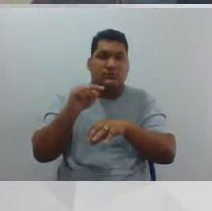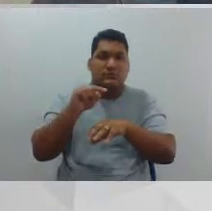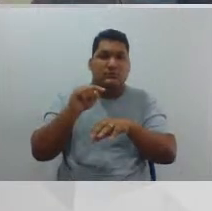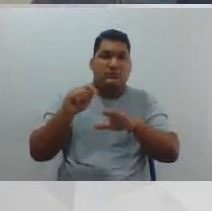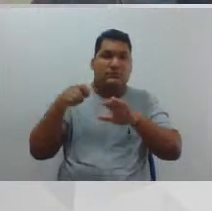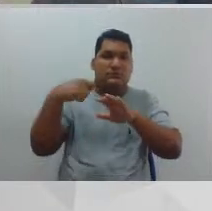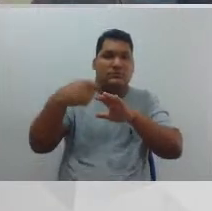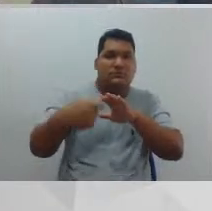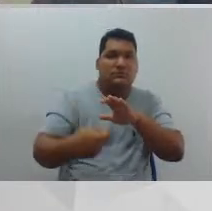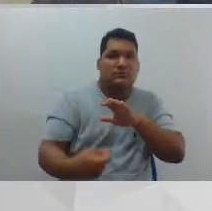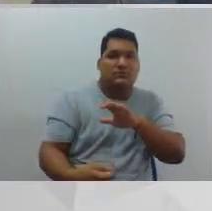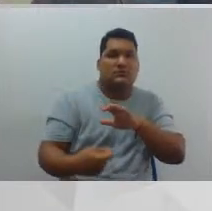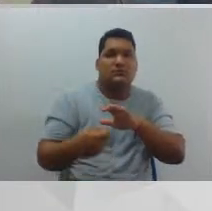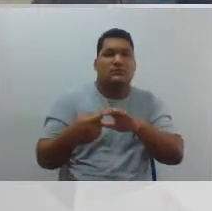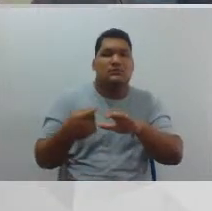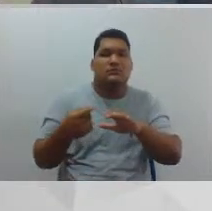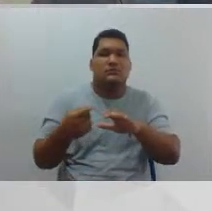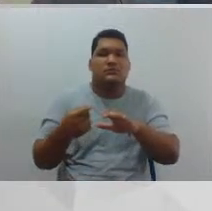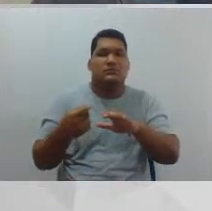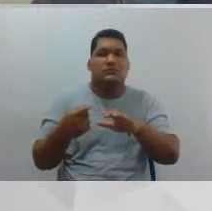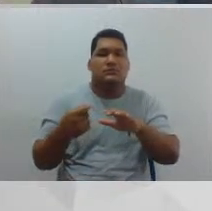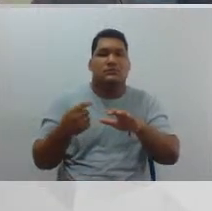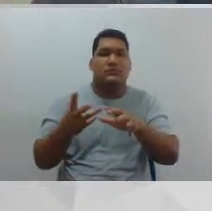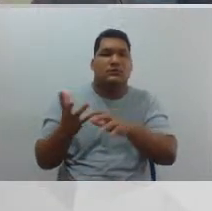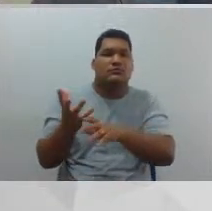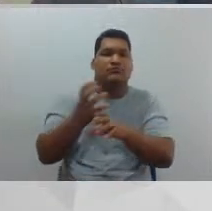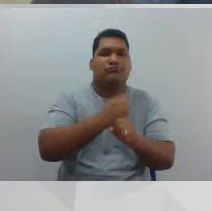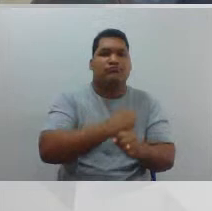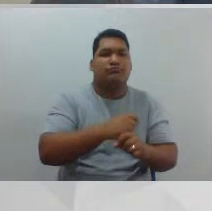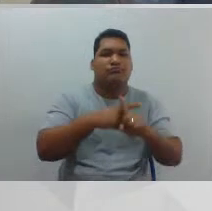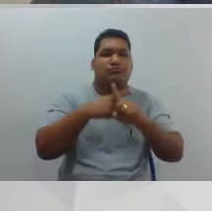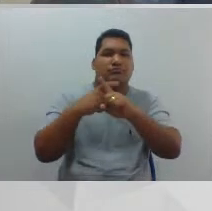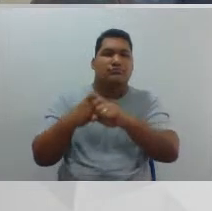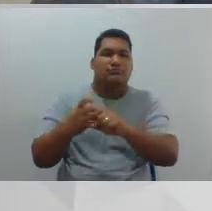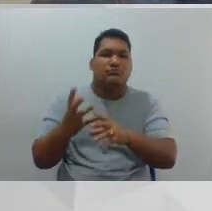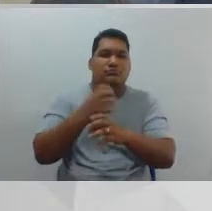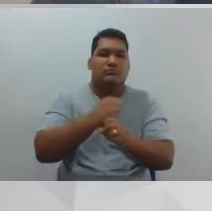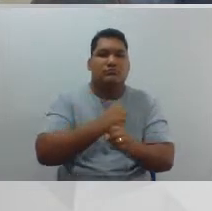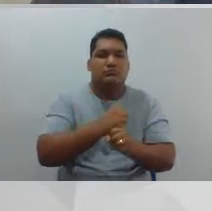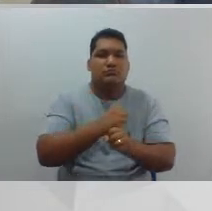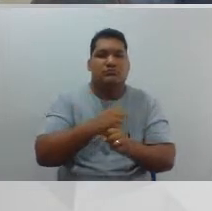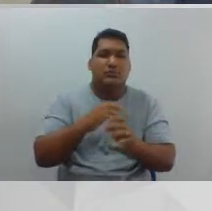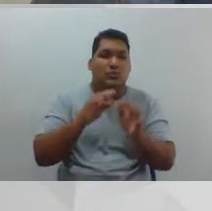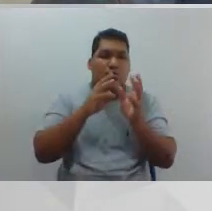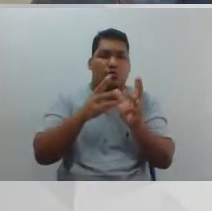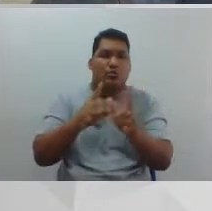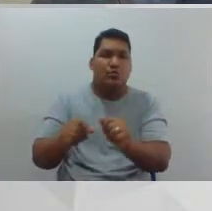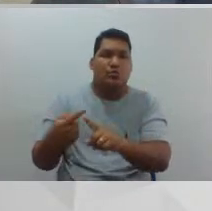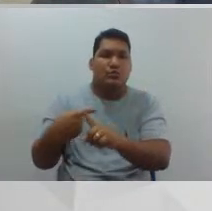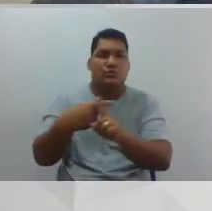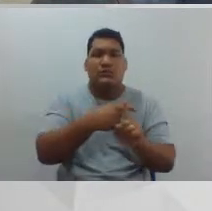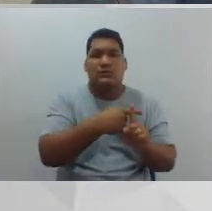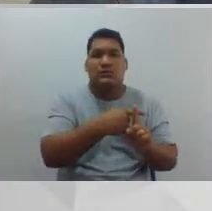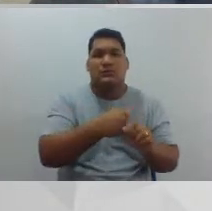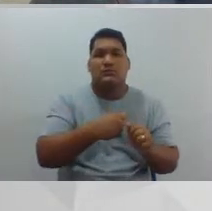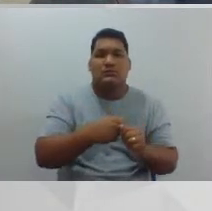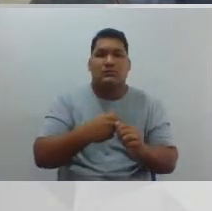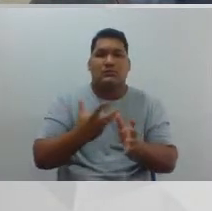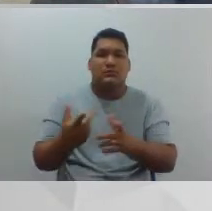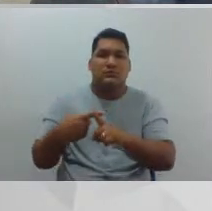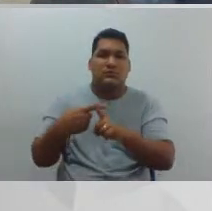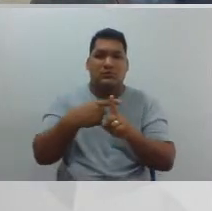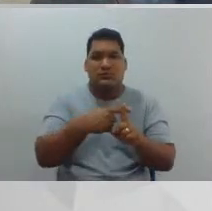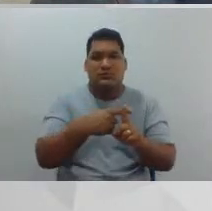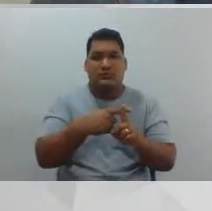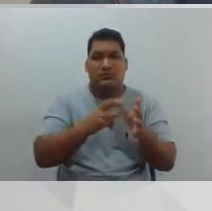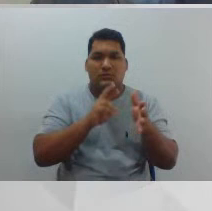uns pesos, que são, né? São todos somados, tá? Somador, e o resultado